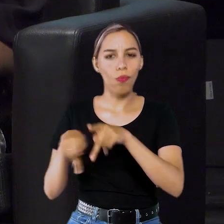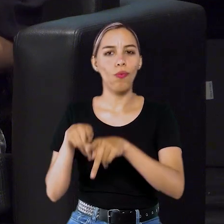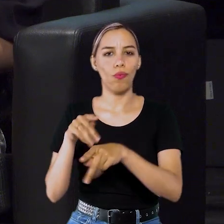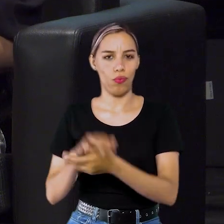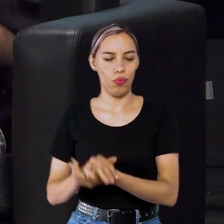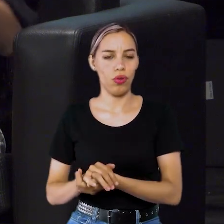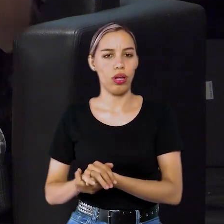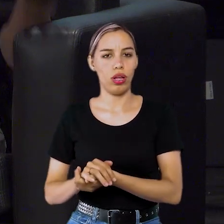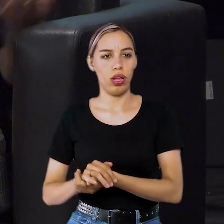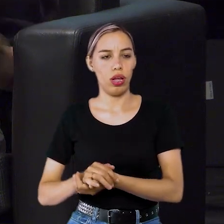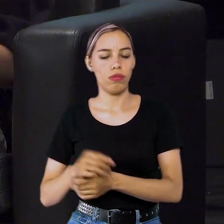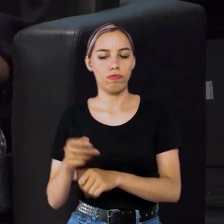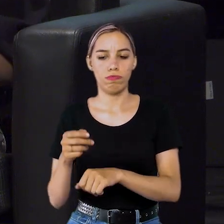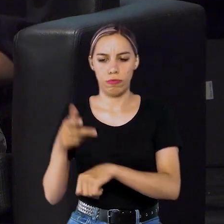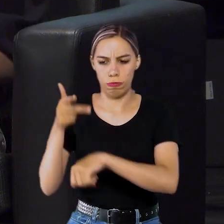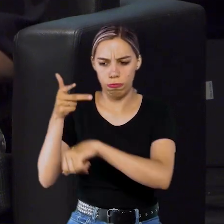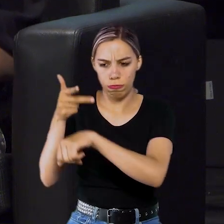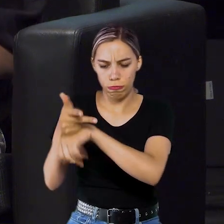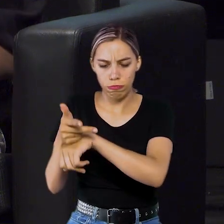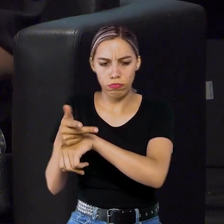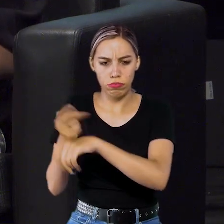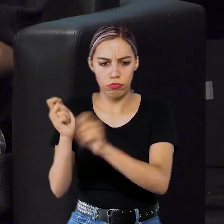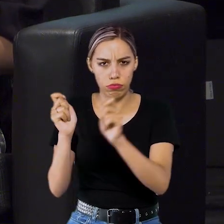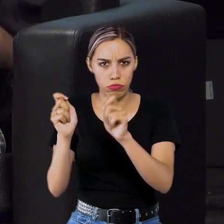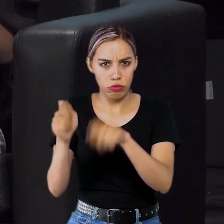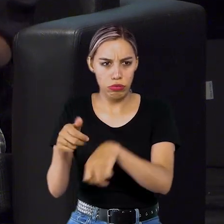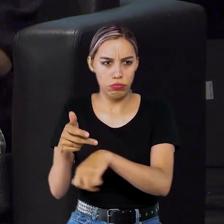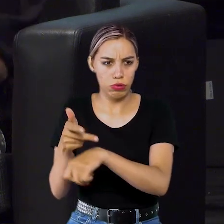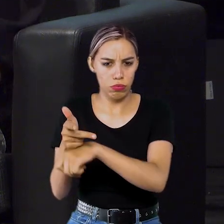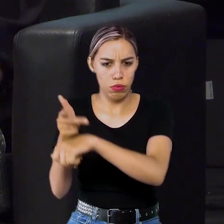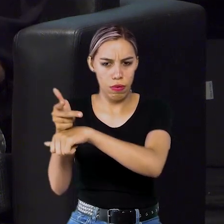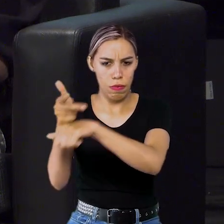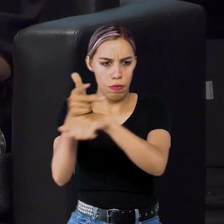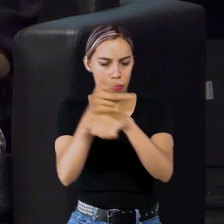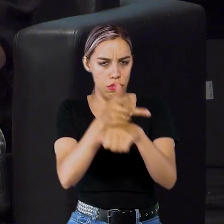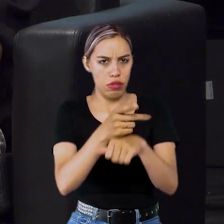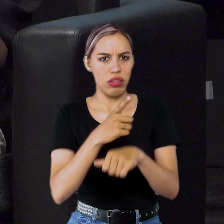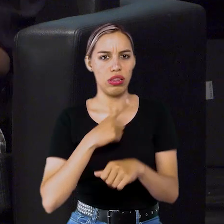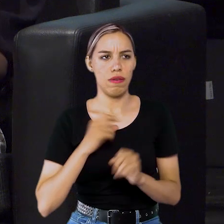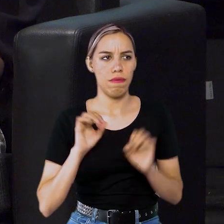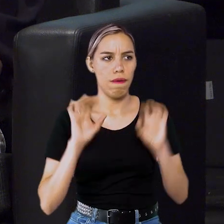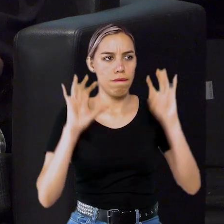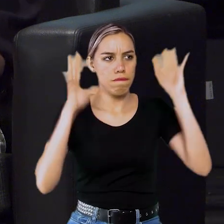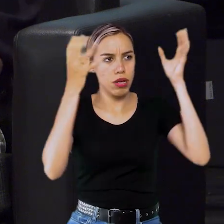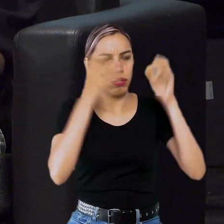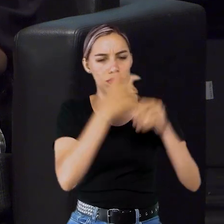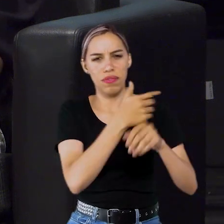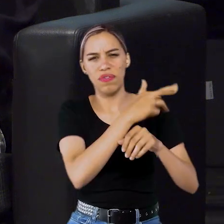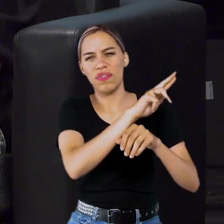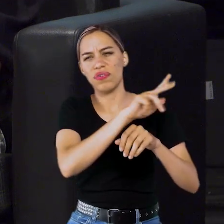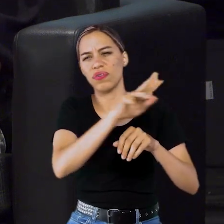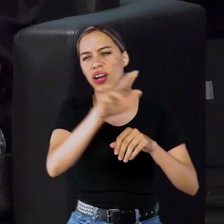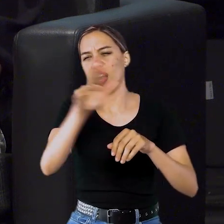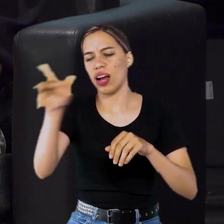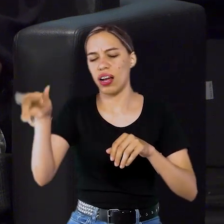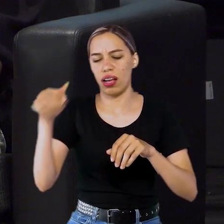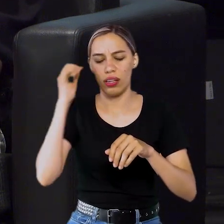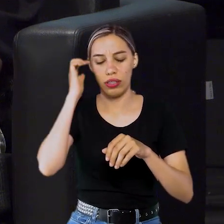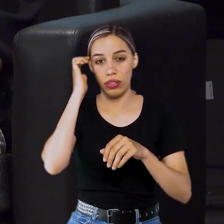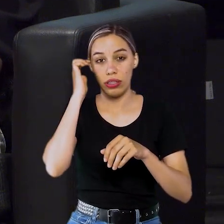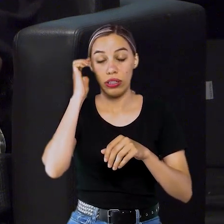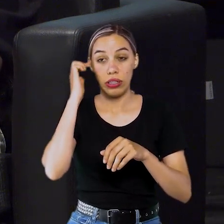chegar, inclusive, na long list do Oscar, né? Fomos para mais de 100 festivais de cinema de todo o